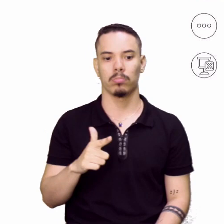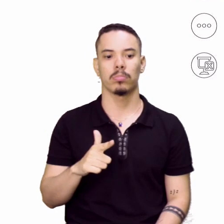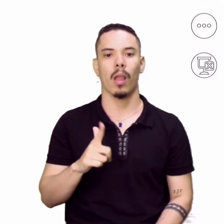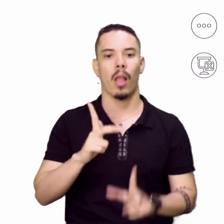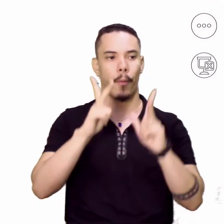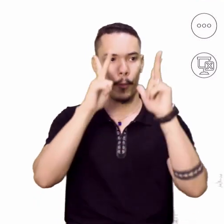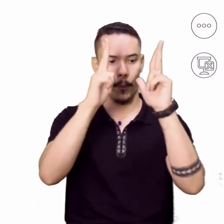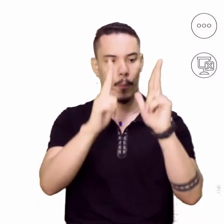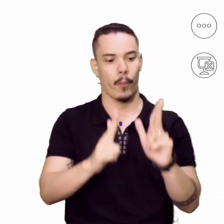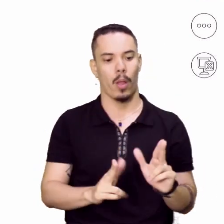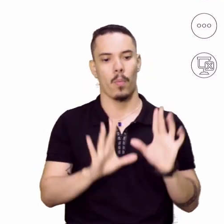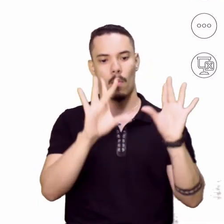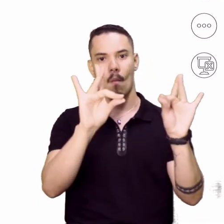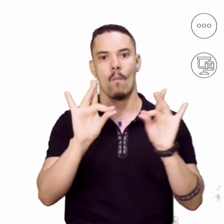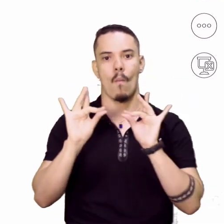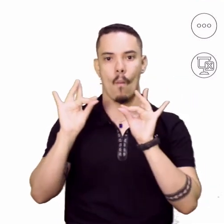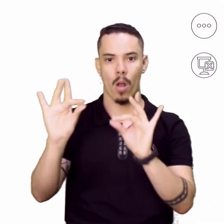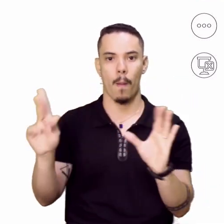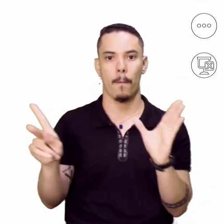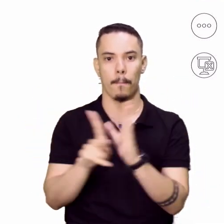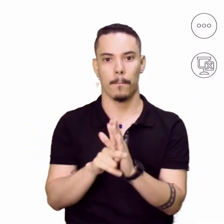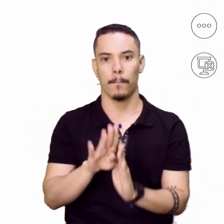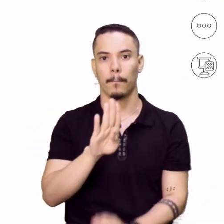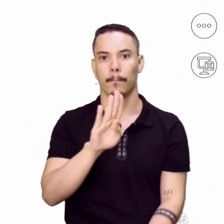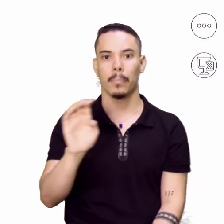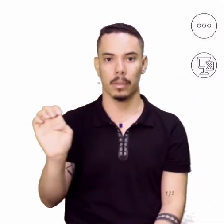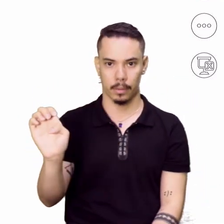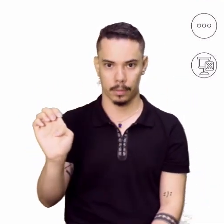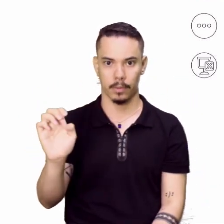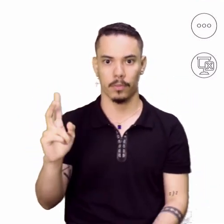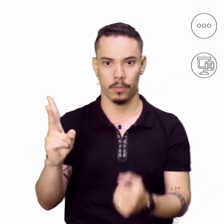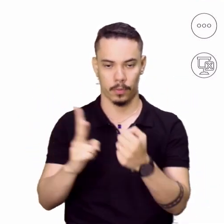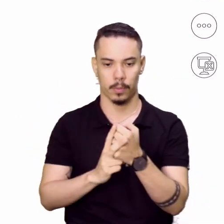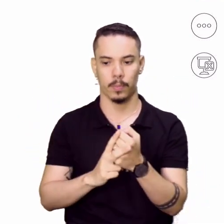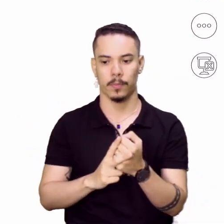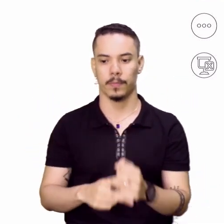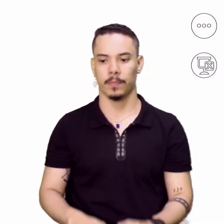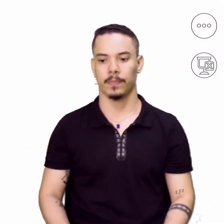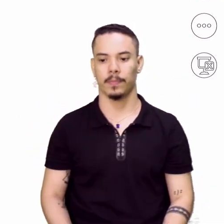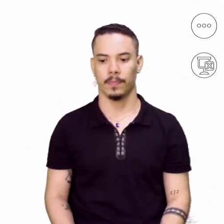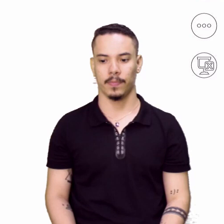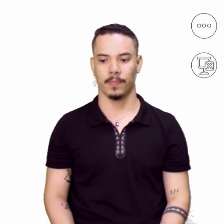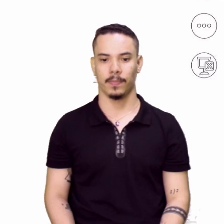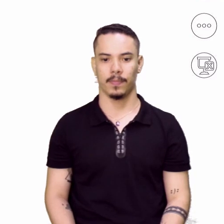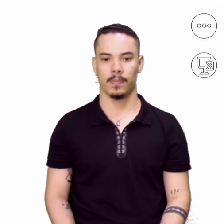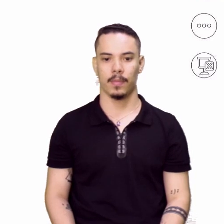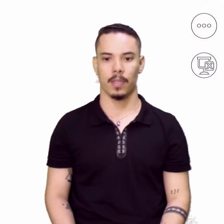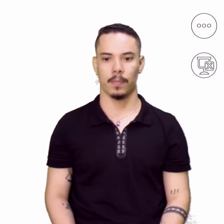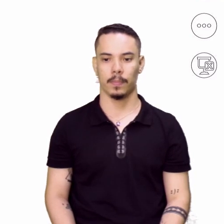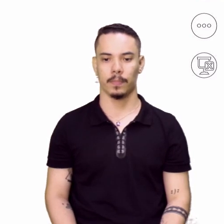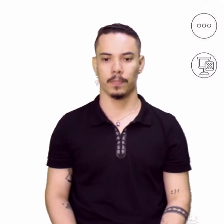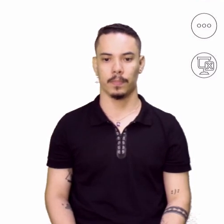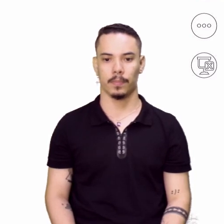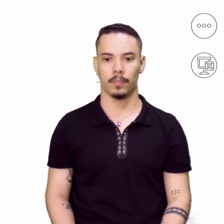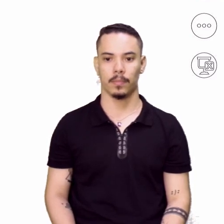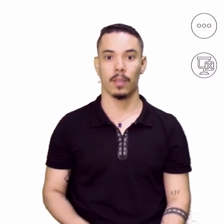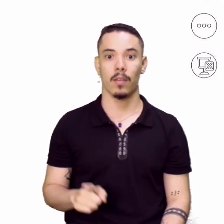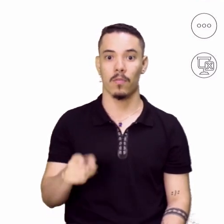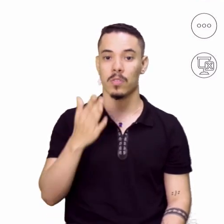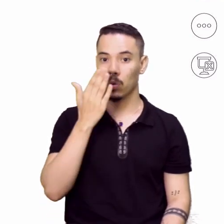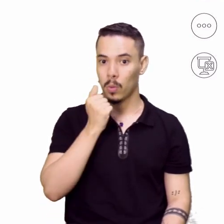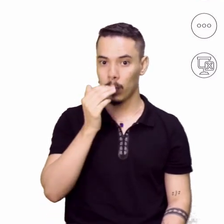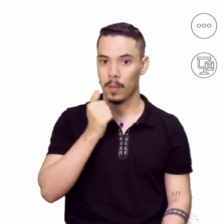realmente usar a palavra be do verbo to be então Will eat você comerá algo